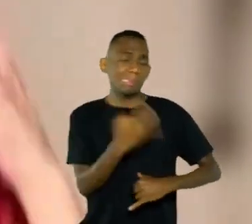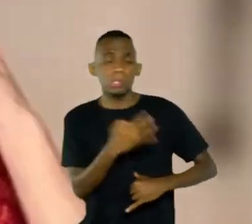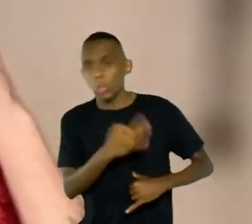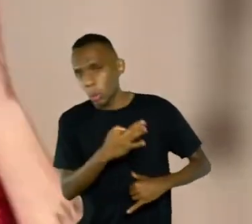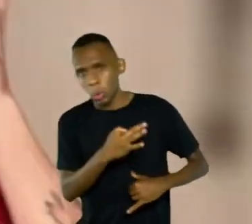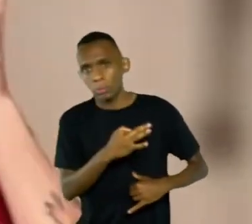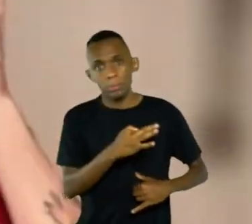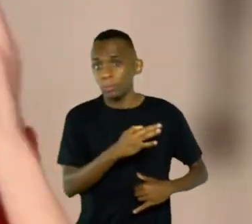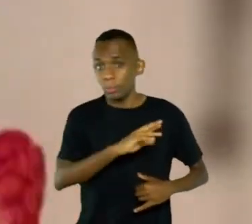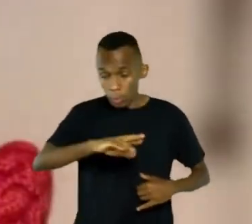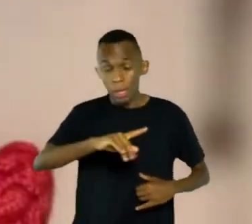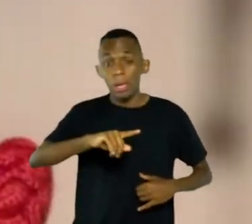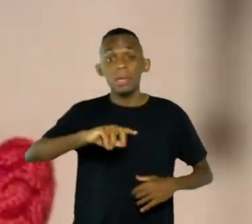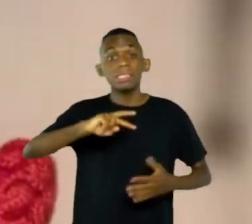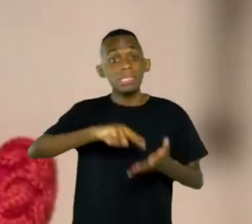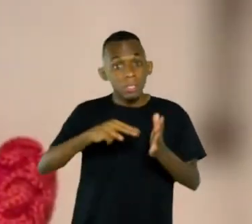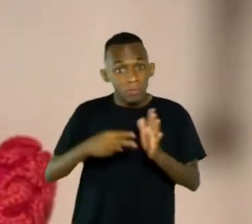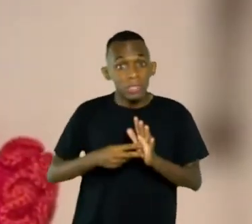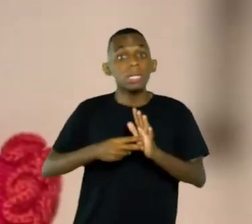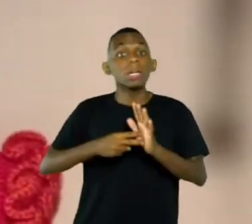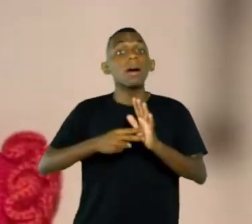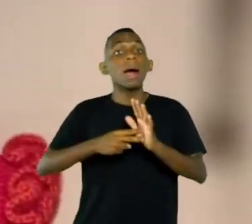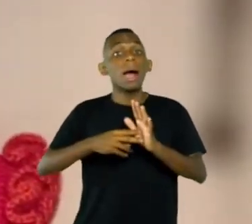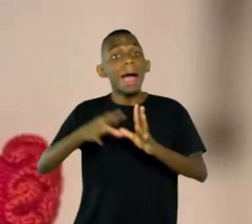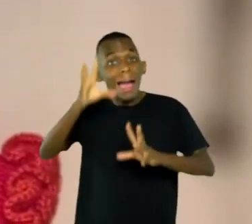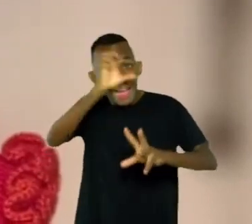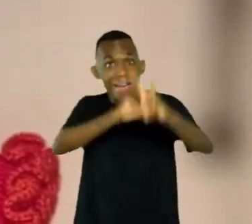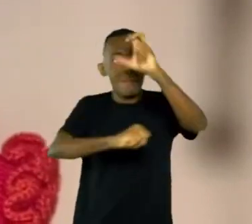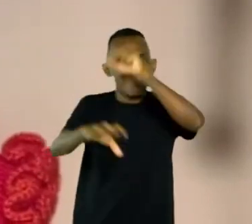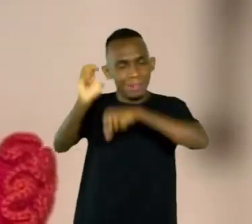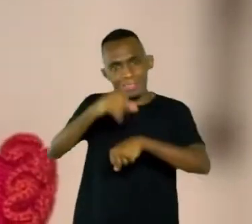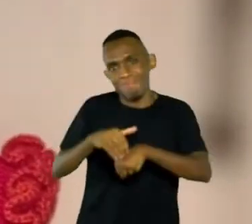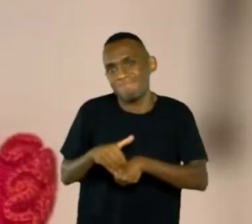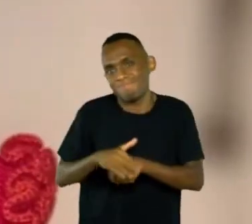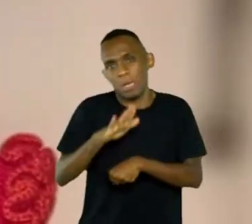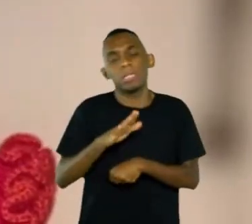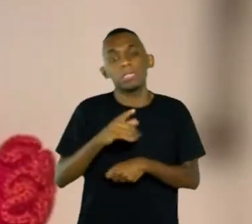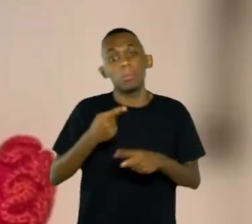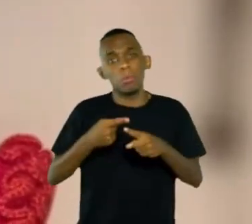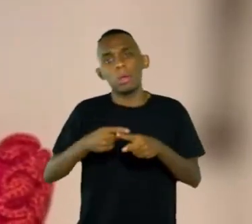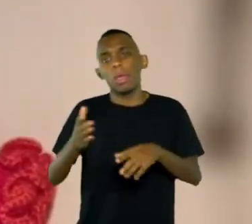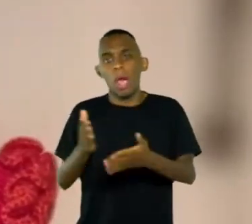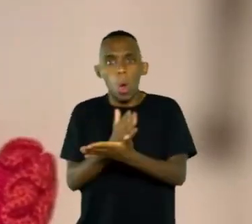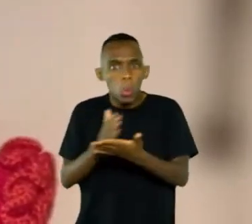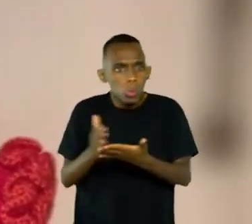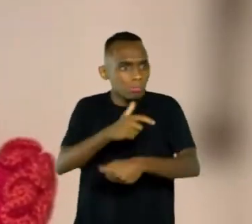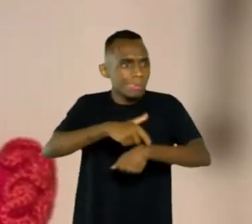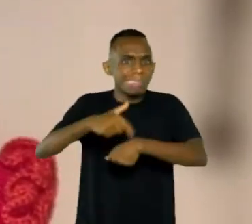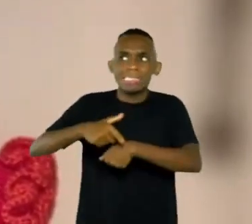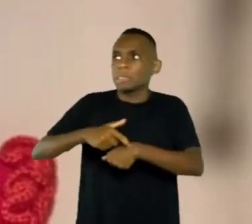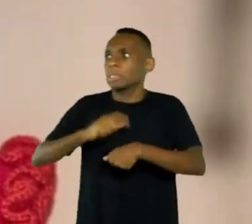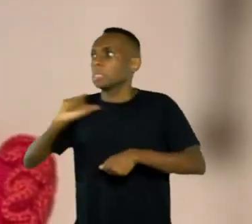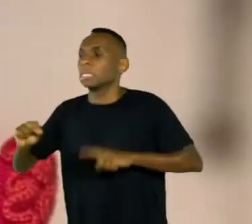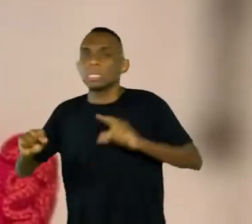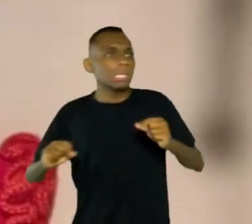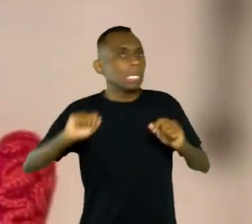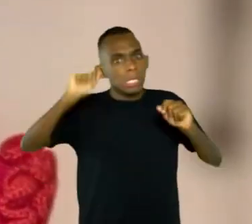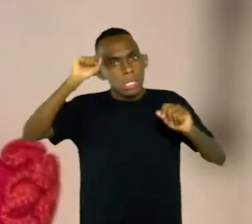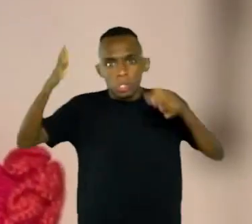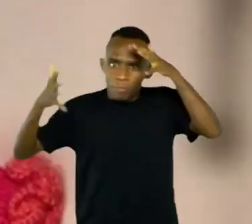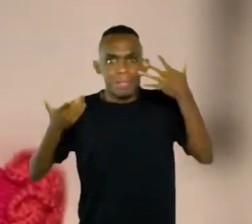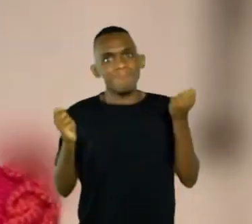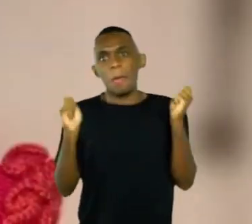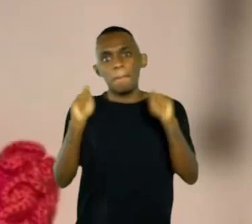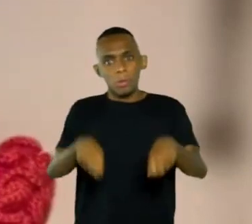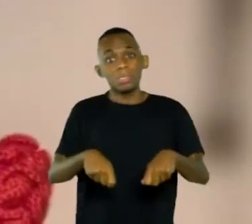dor. E a dor pode nos transformar, sim, porque existem momentos em que você está sem saída, que você tem que encarar aquela dor, né? E você tem que passar